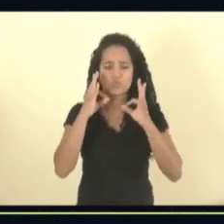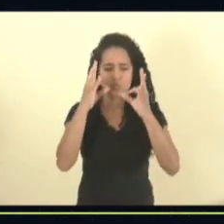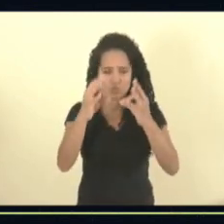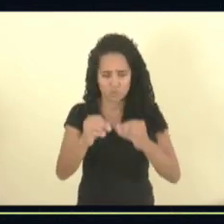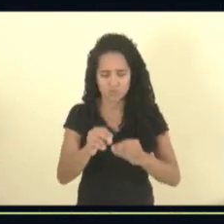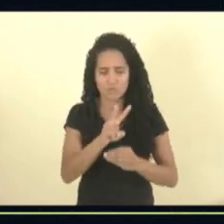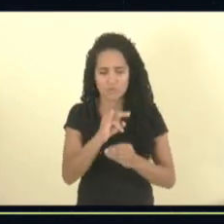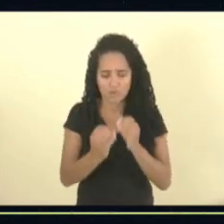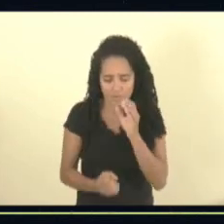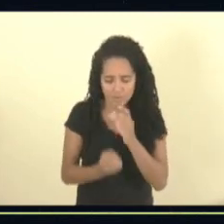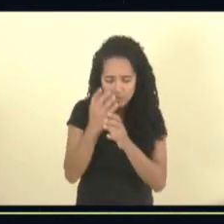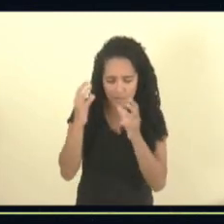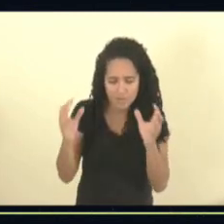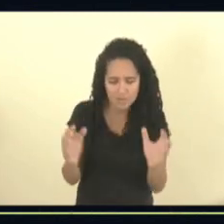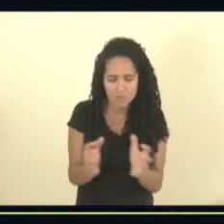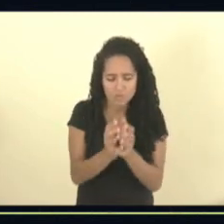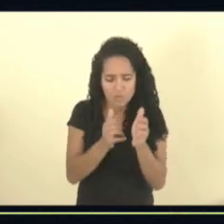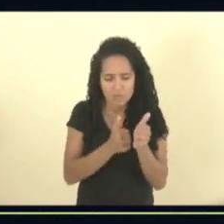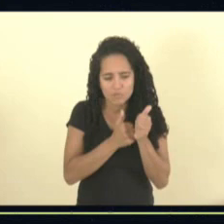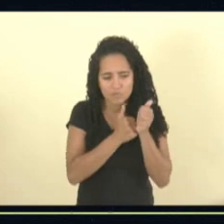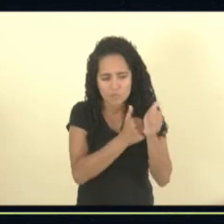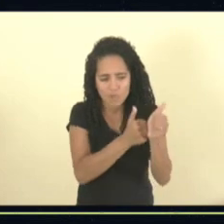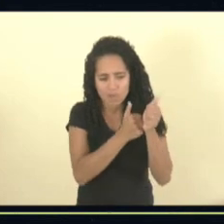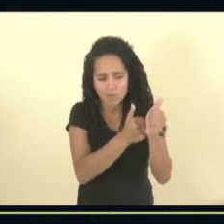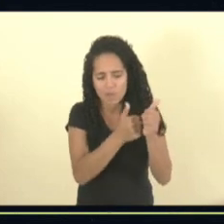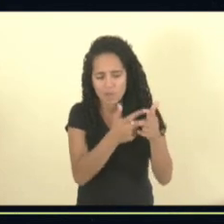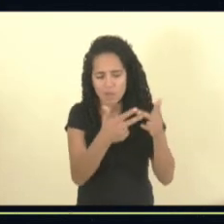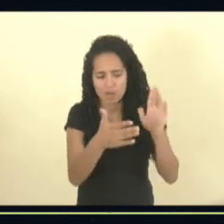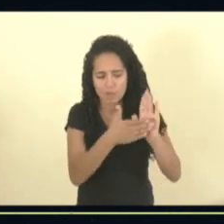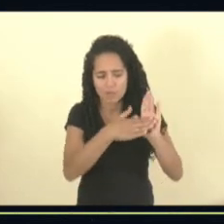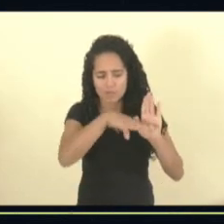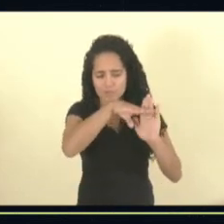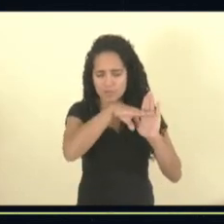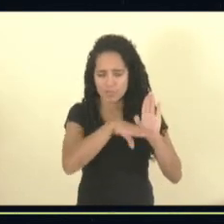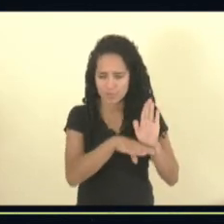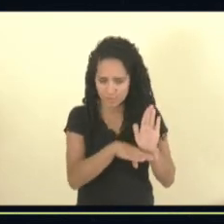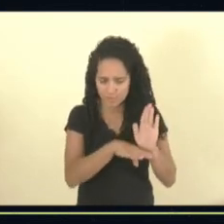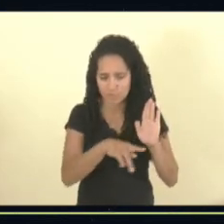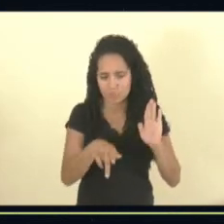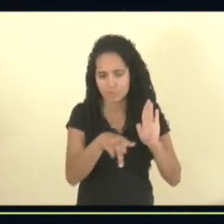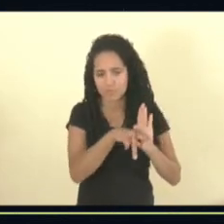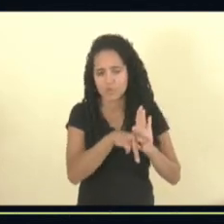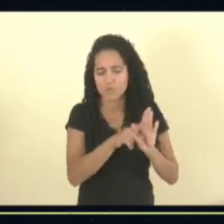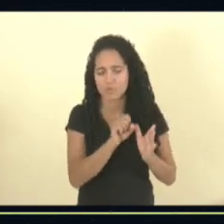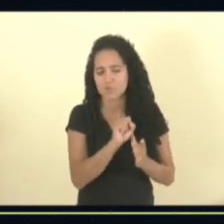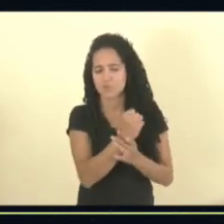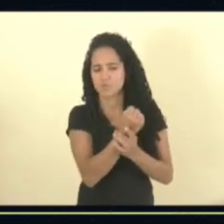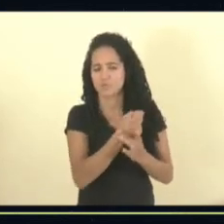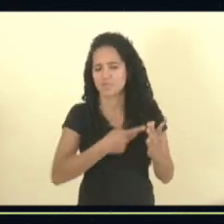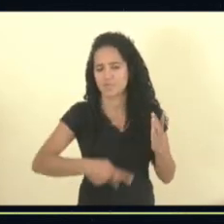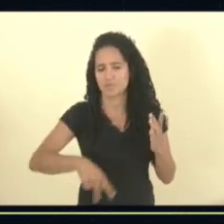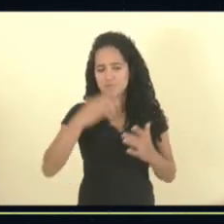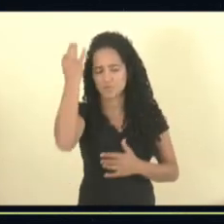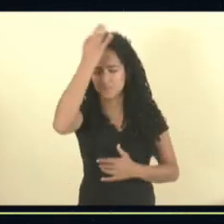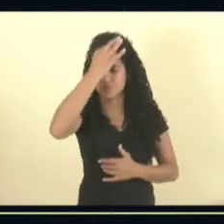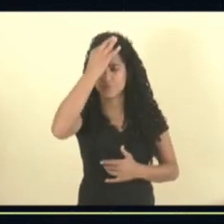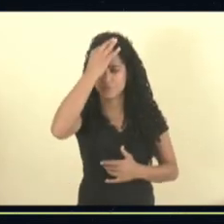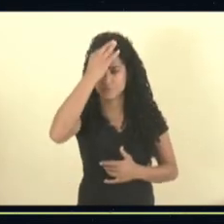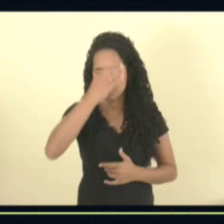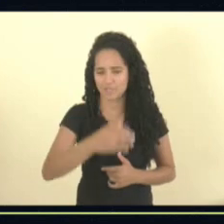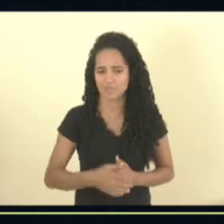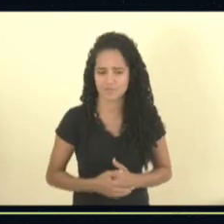estamos criando um grupo de acompanhamento de proposições e matérias que dispõem sobre segurança pública no estado do Espírito